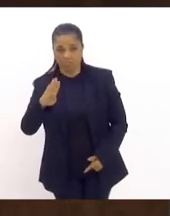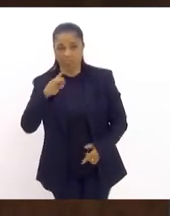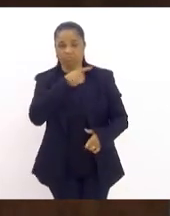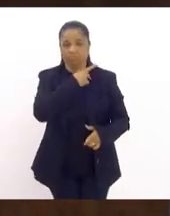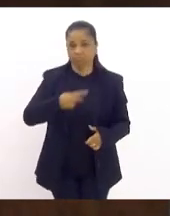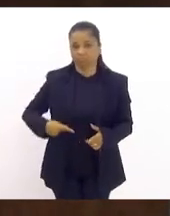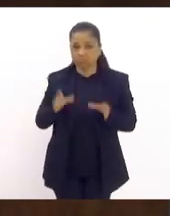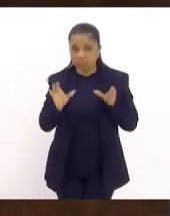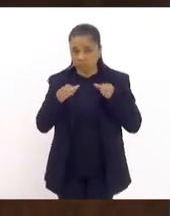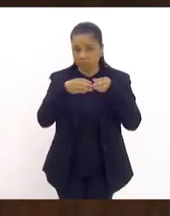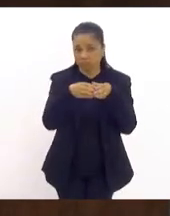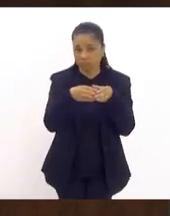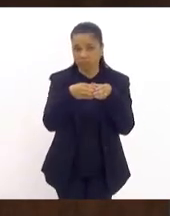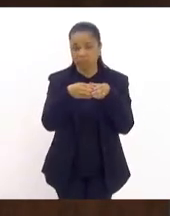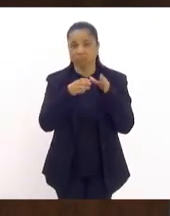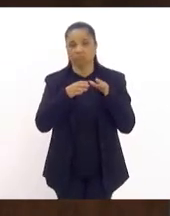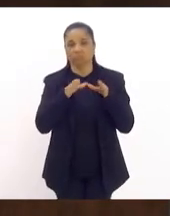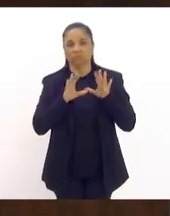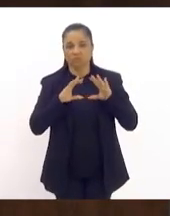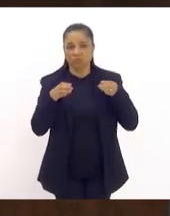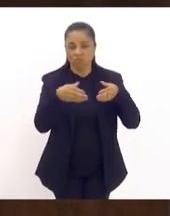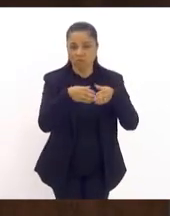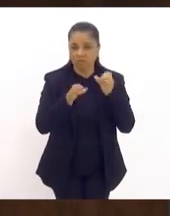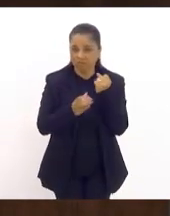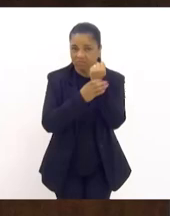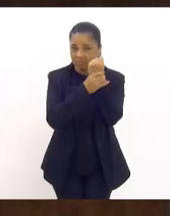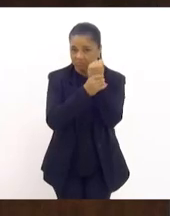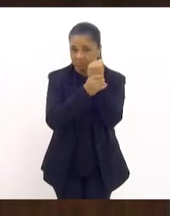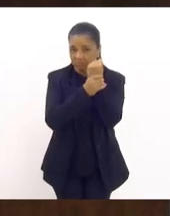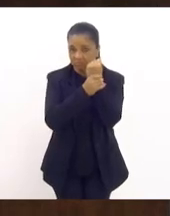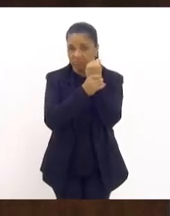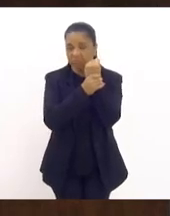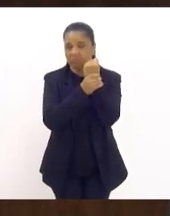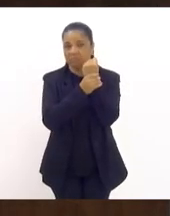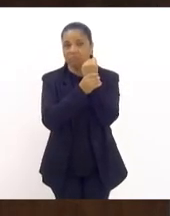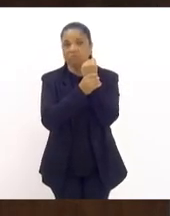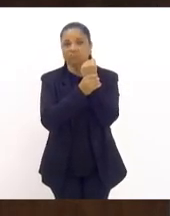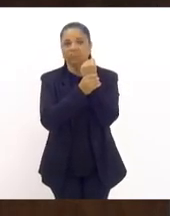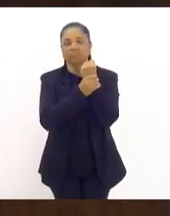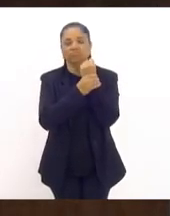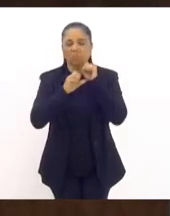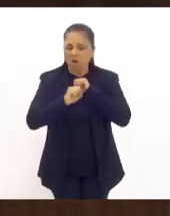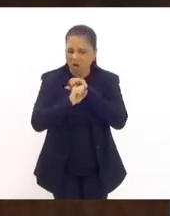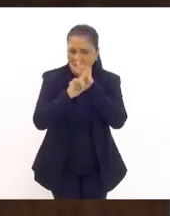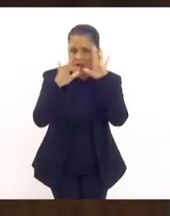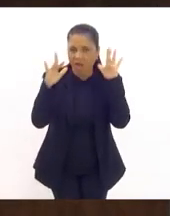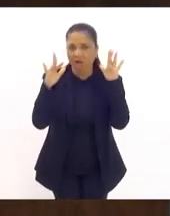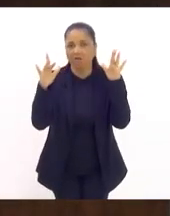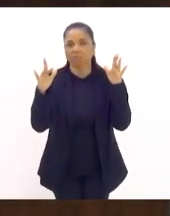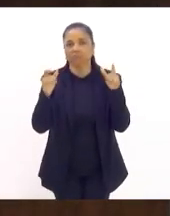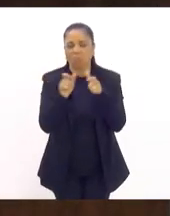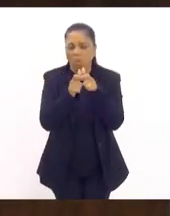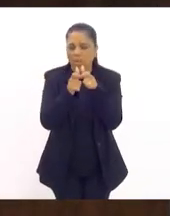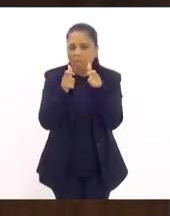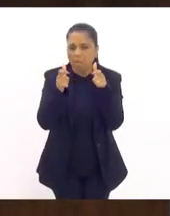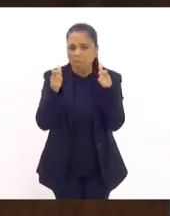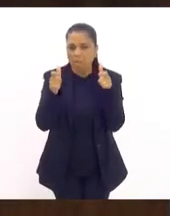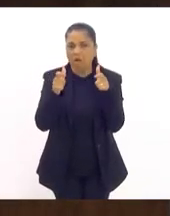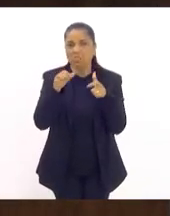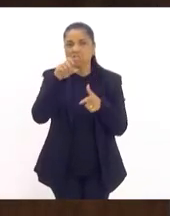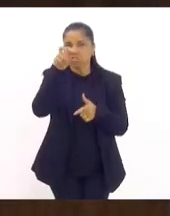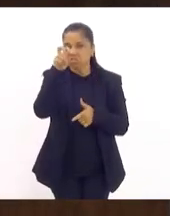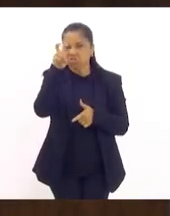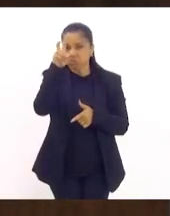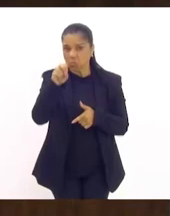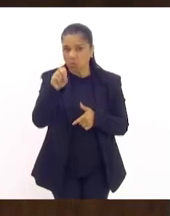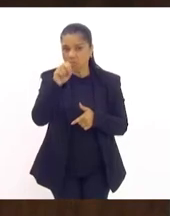do Conselho Comunitário de Segurança, ficou claro o aumento em torno de 50% do